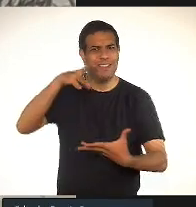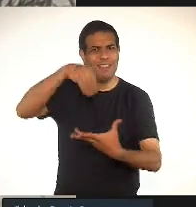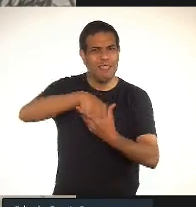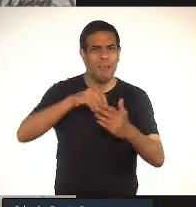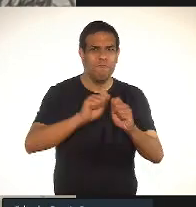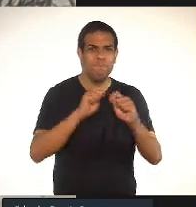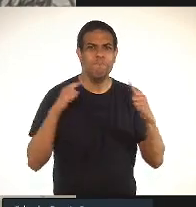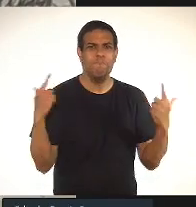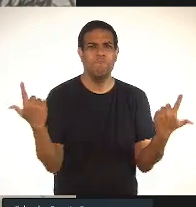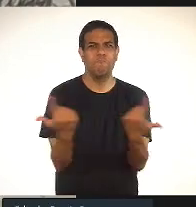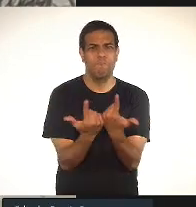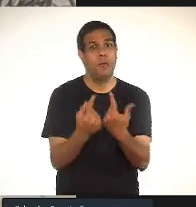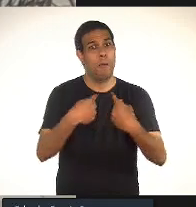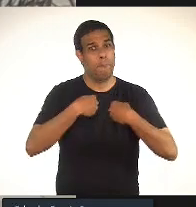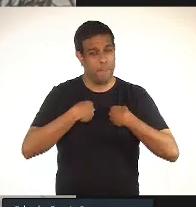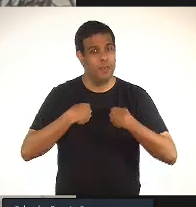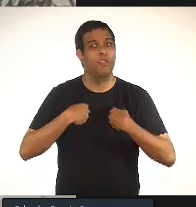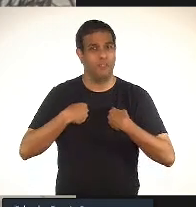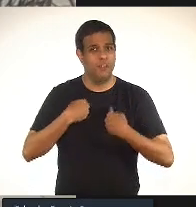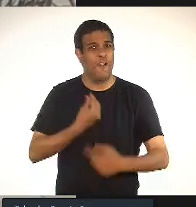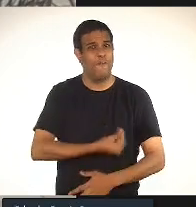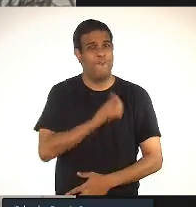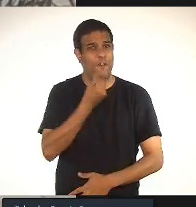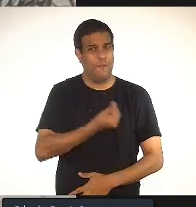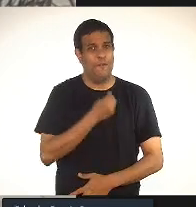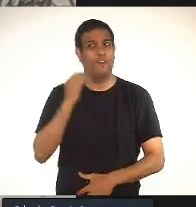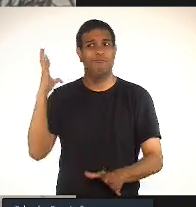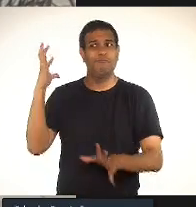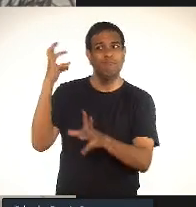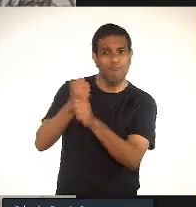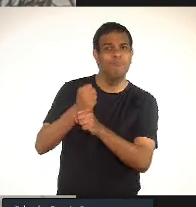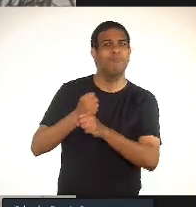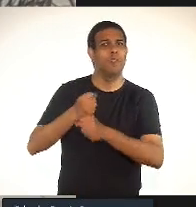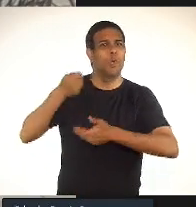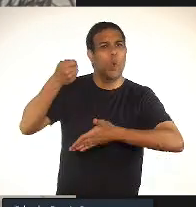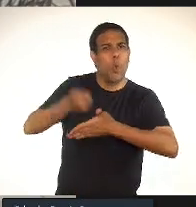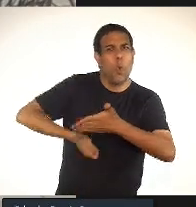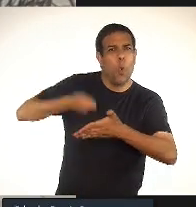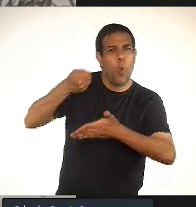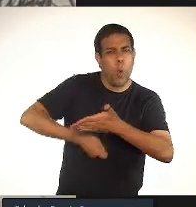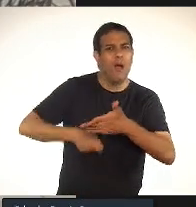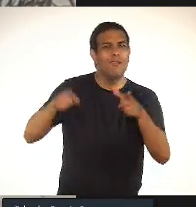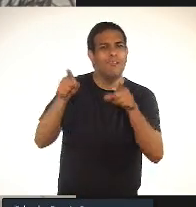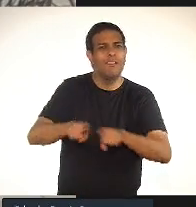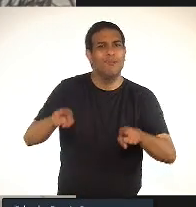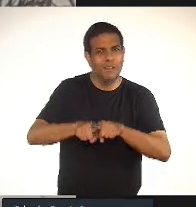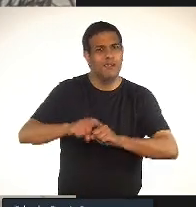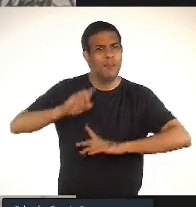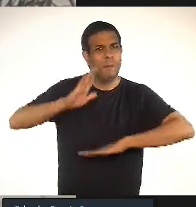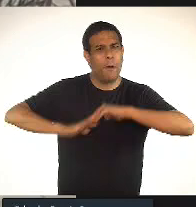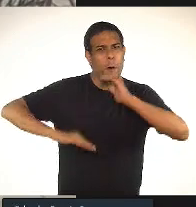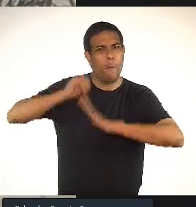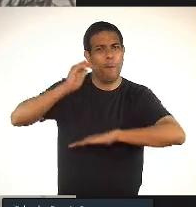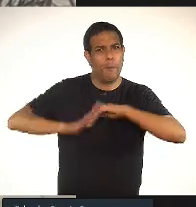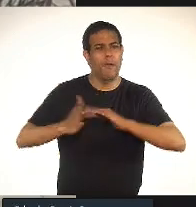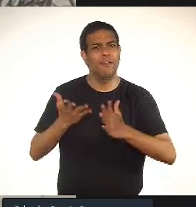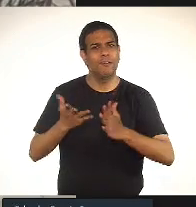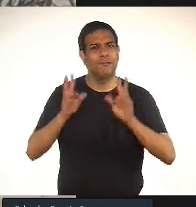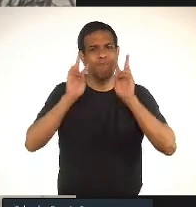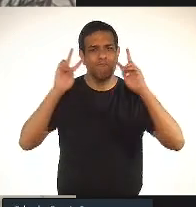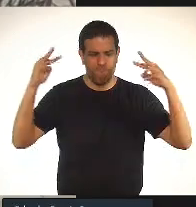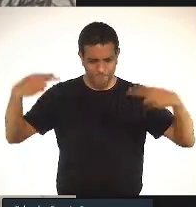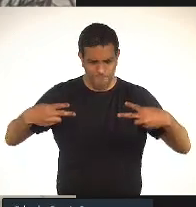algum tempo na minha história de vida, na minha história de luta e na minha história de